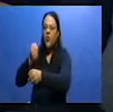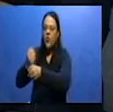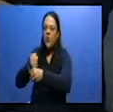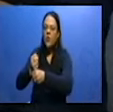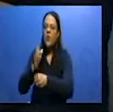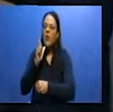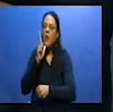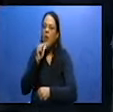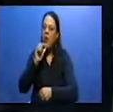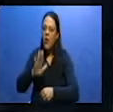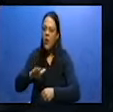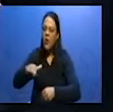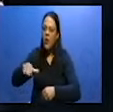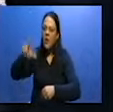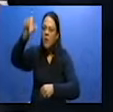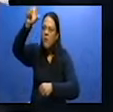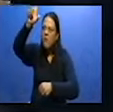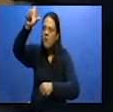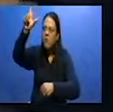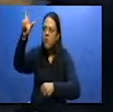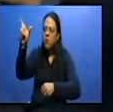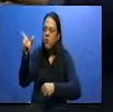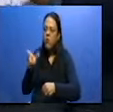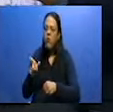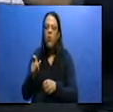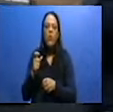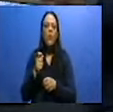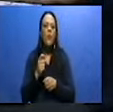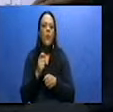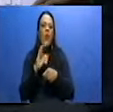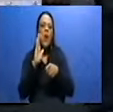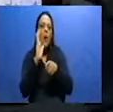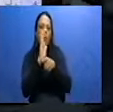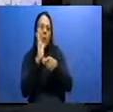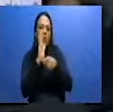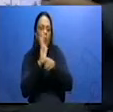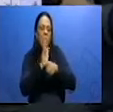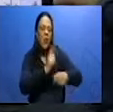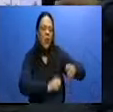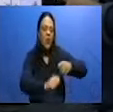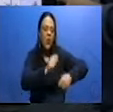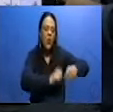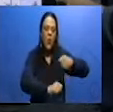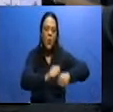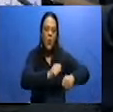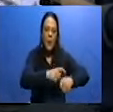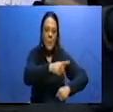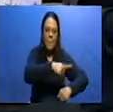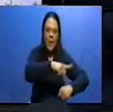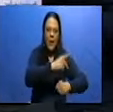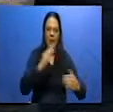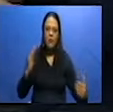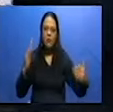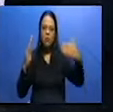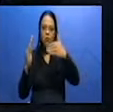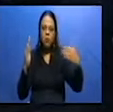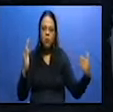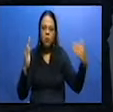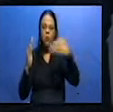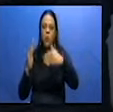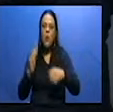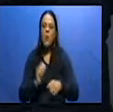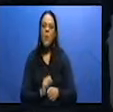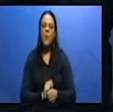ó, que era para proteger o comércio, né, de outras nações. Os